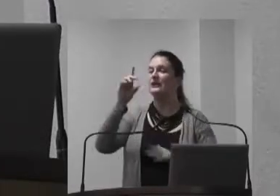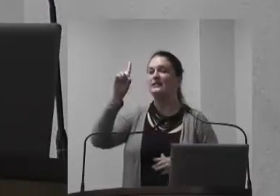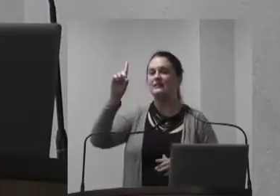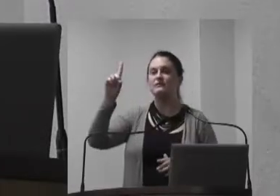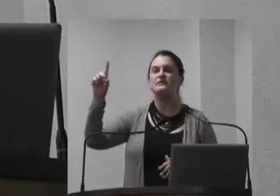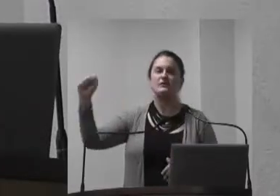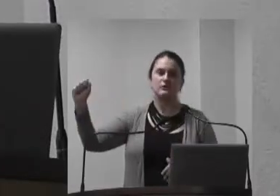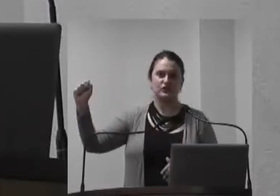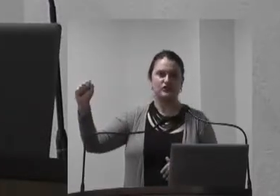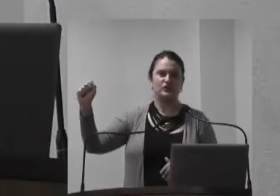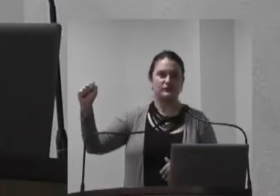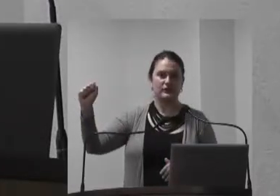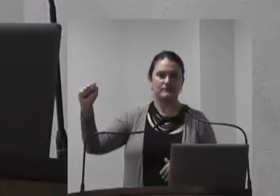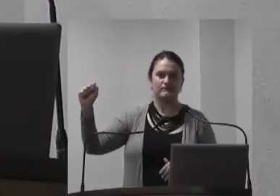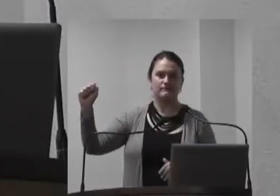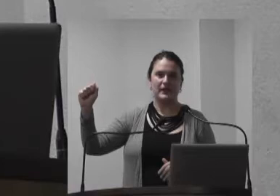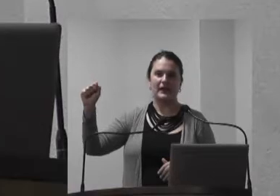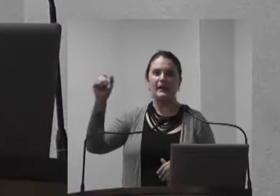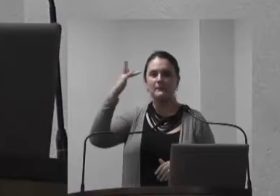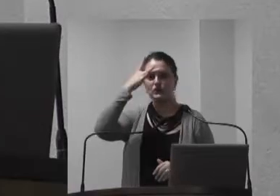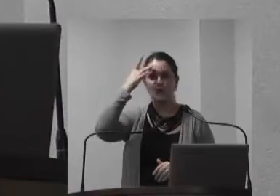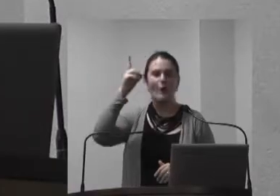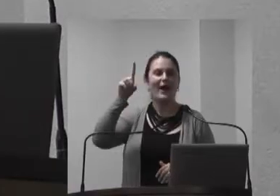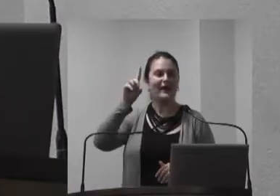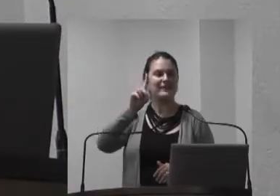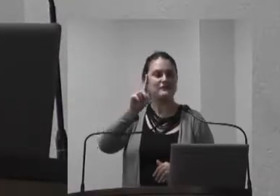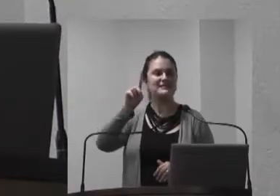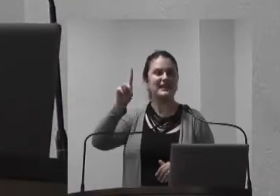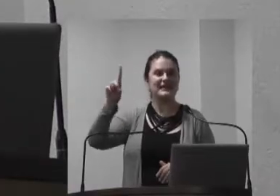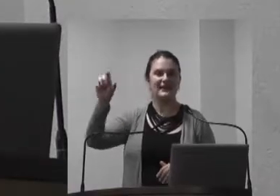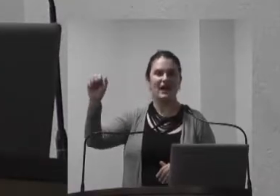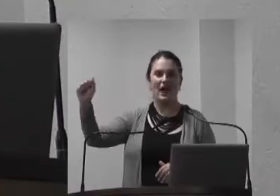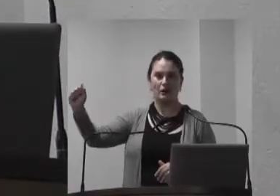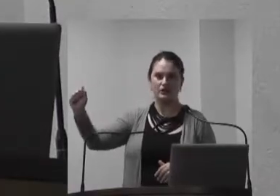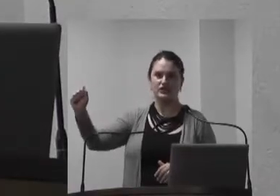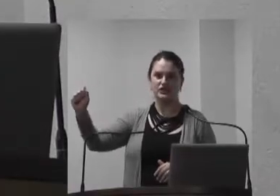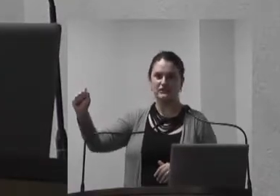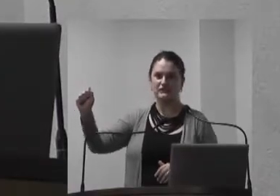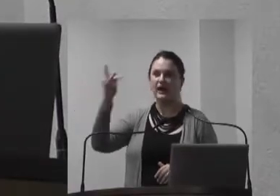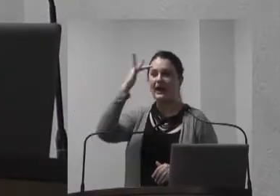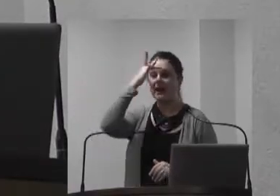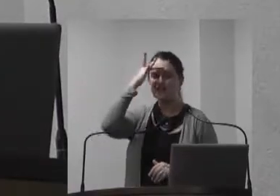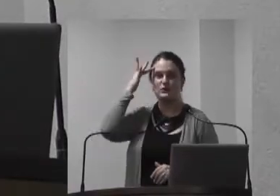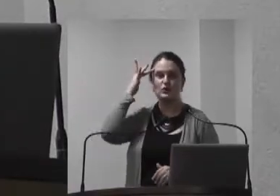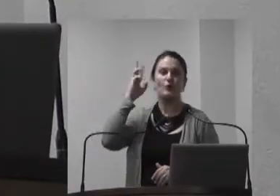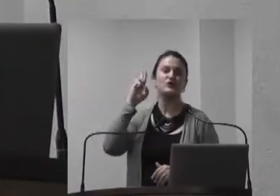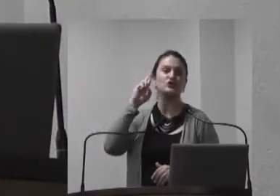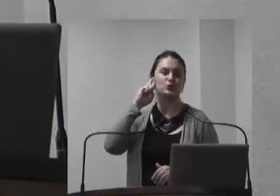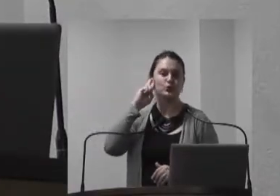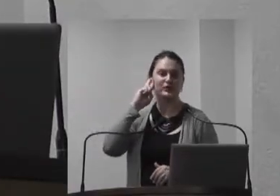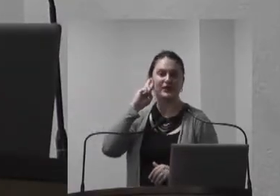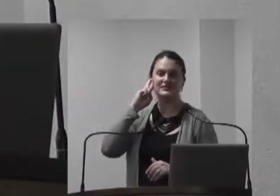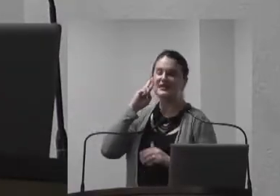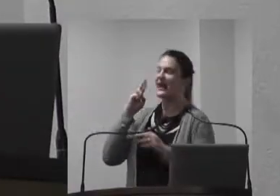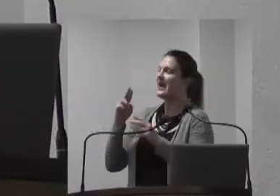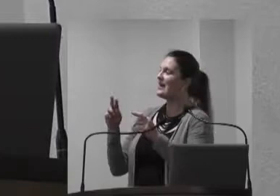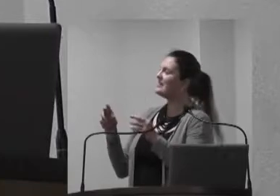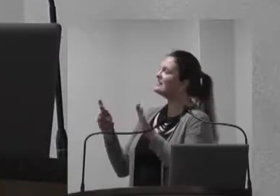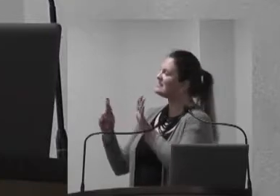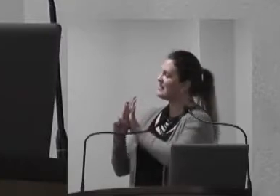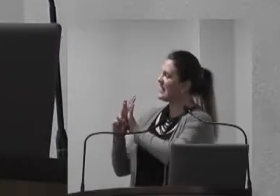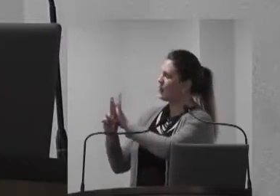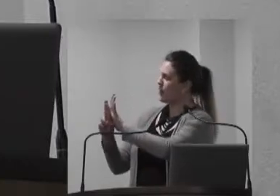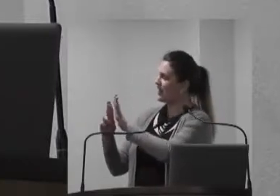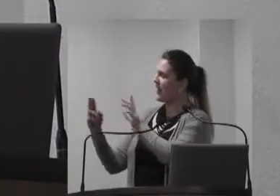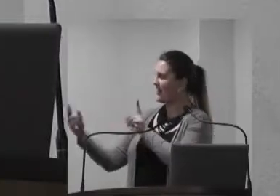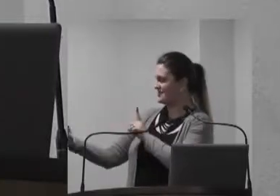símbolo da deficiência auditiva, né? Que a pessoa é deficiente auditiva. As pessoas surdas,